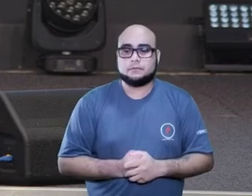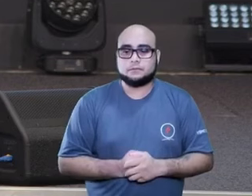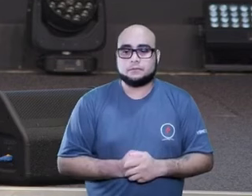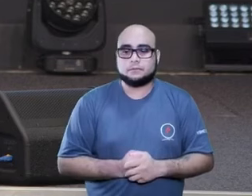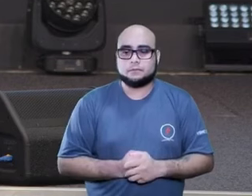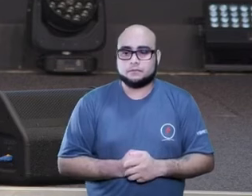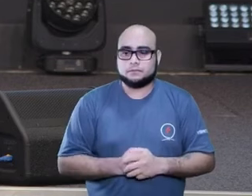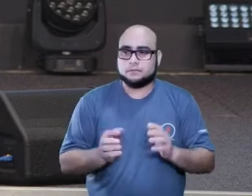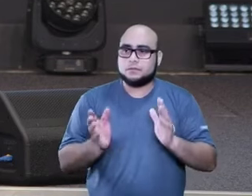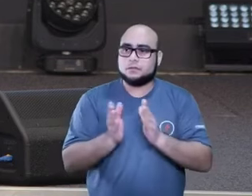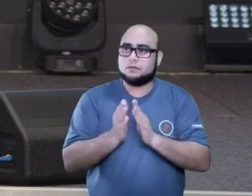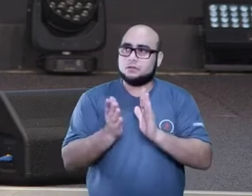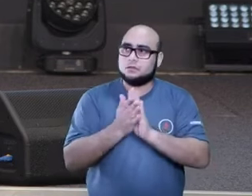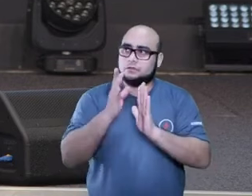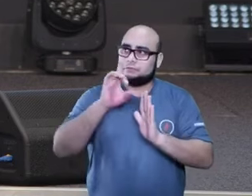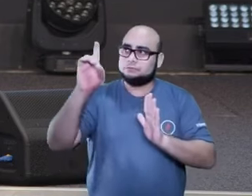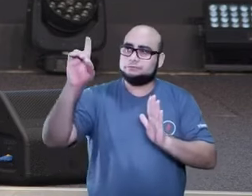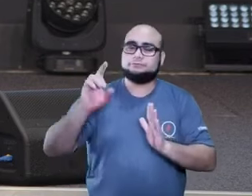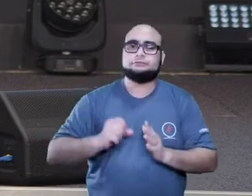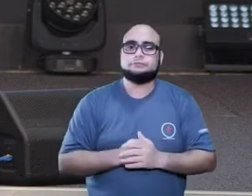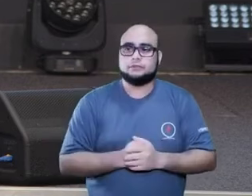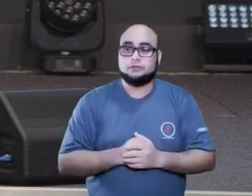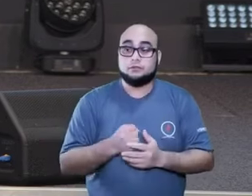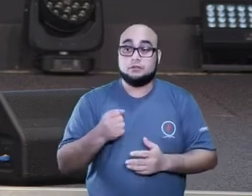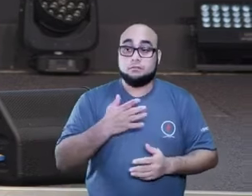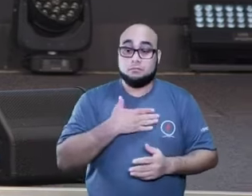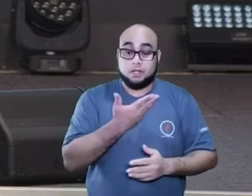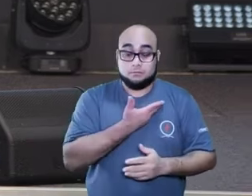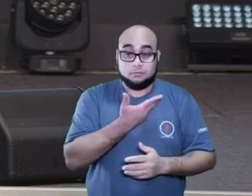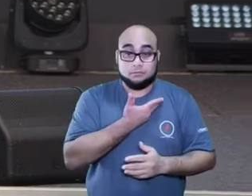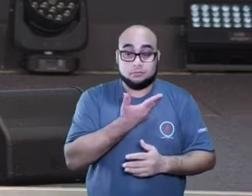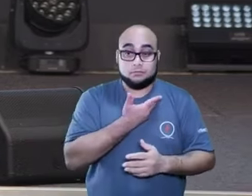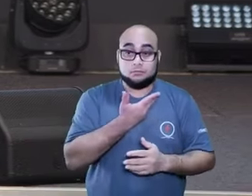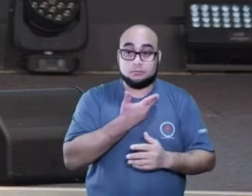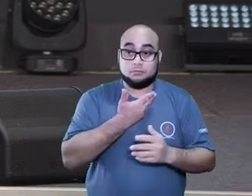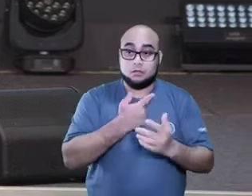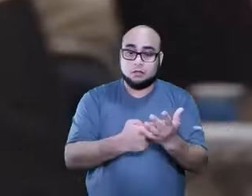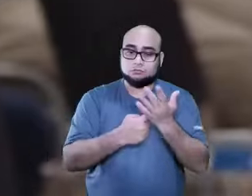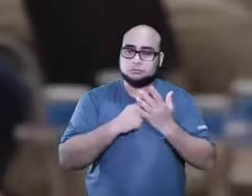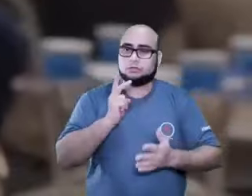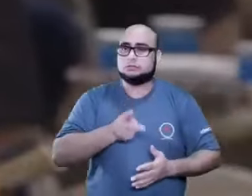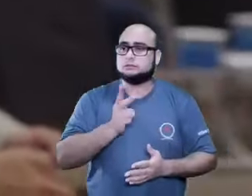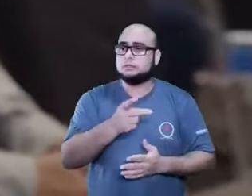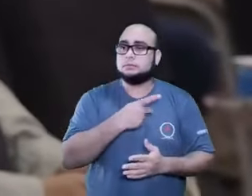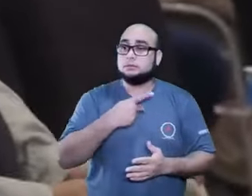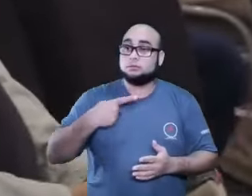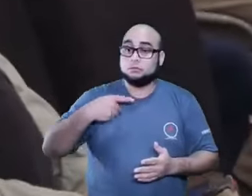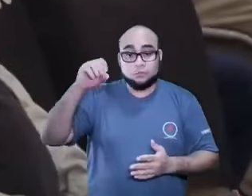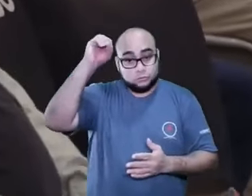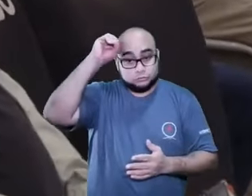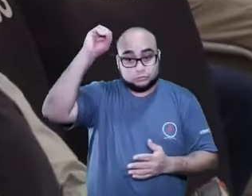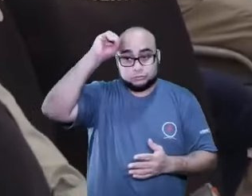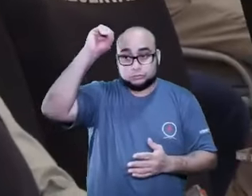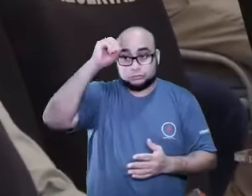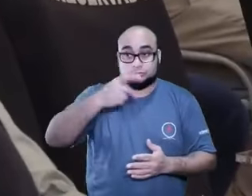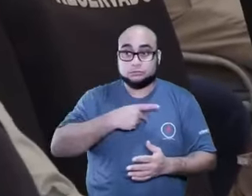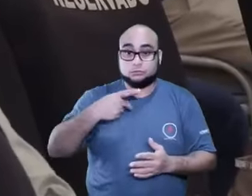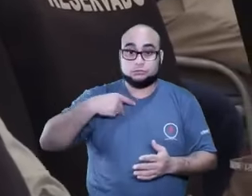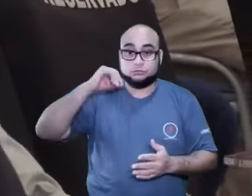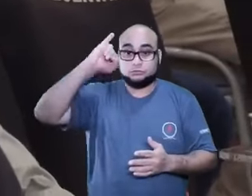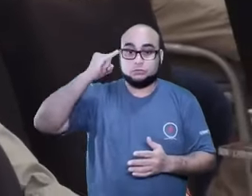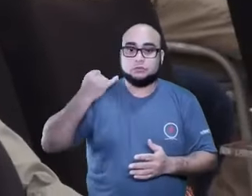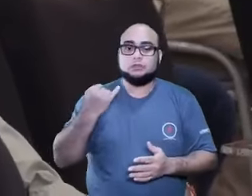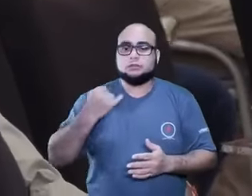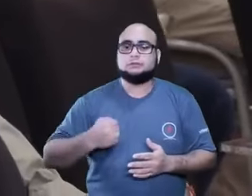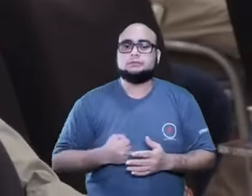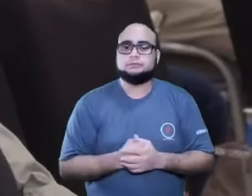Louvar a Deus pela vida do meu amigo, companheiro, sempre ajudador, pastor Odilton, pastora Josiane. Vocês são bênçãos de